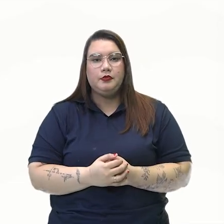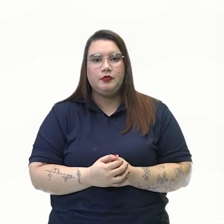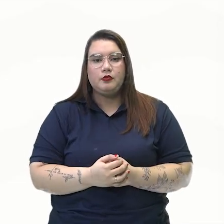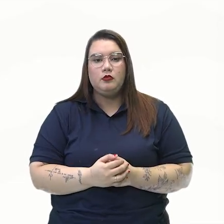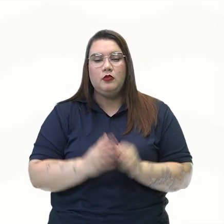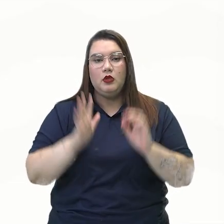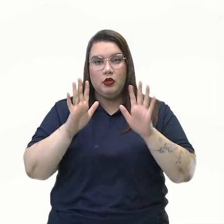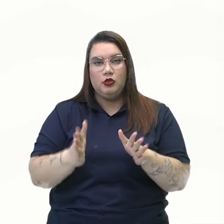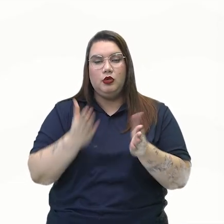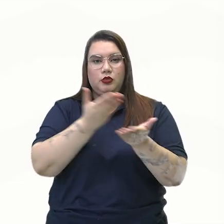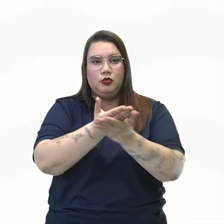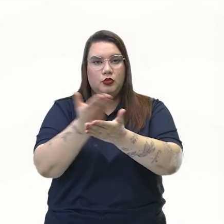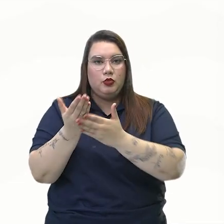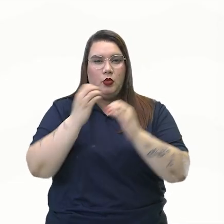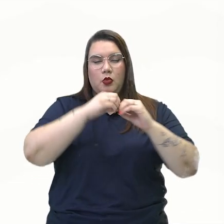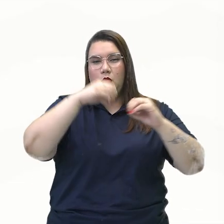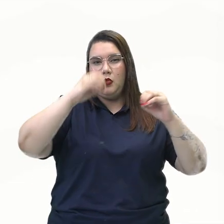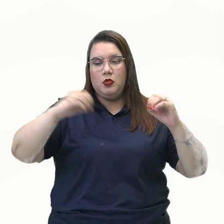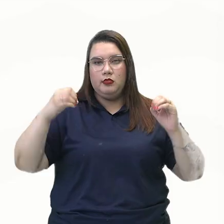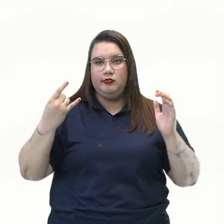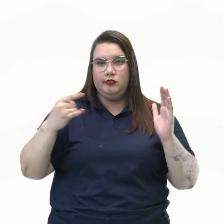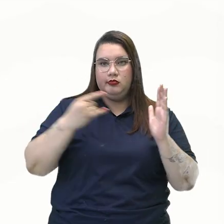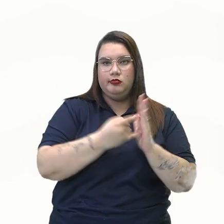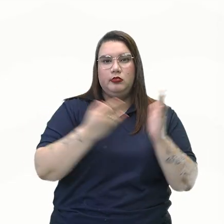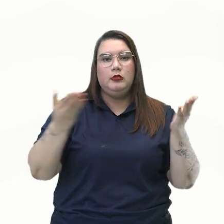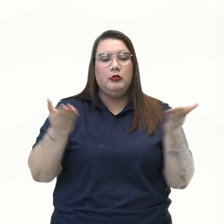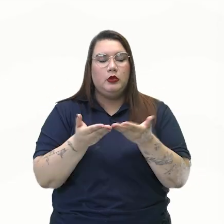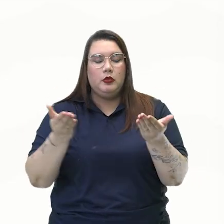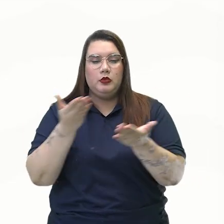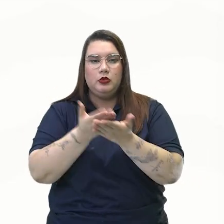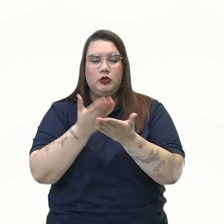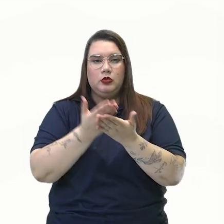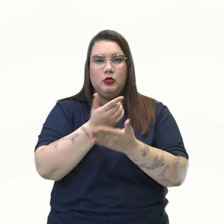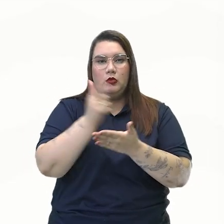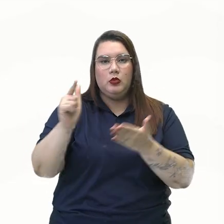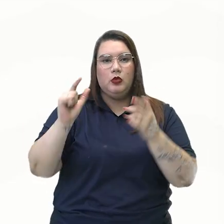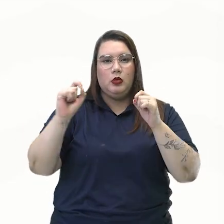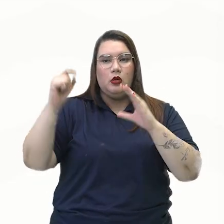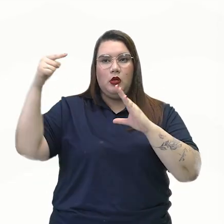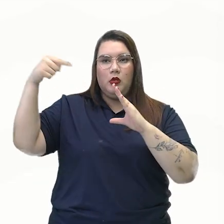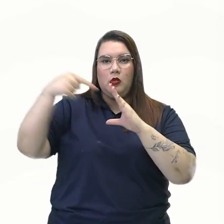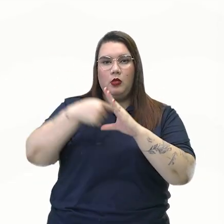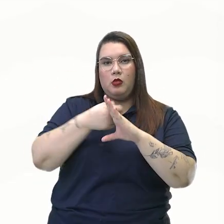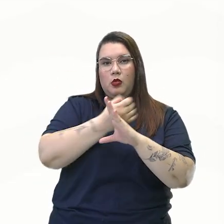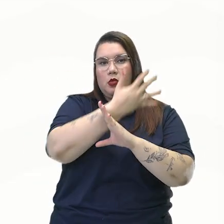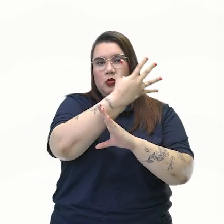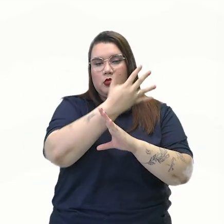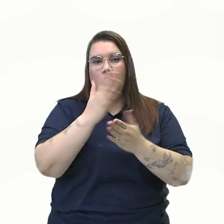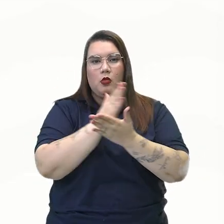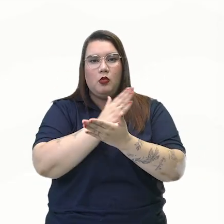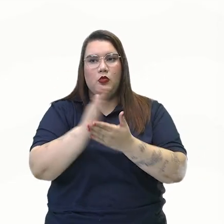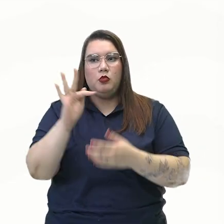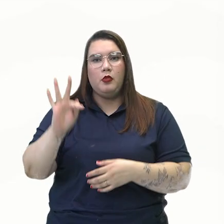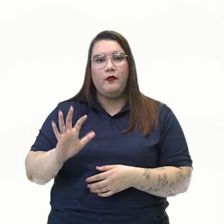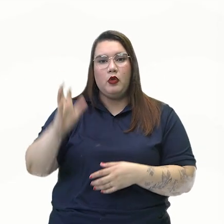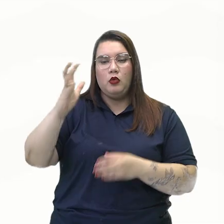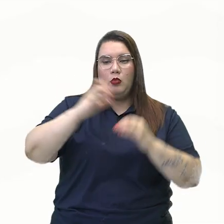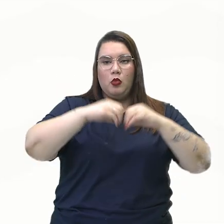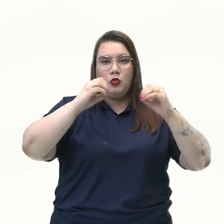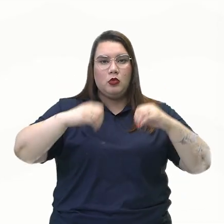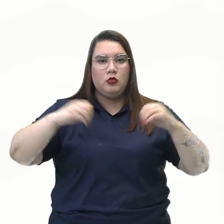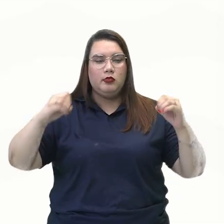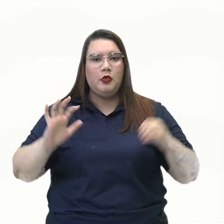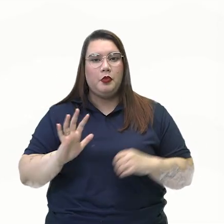falamos das ondas eletromagnéticas, agora vamos falar sobre ótica, sobre alguns fenômenos ondulatórios que acontecem